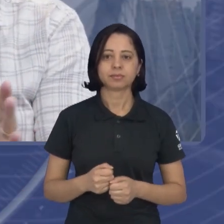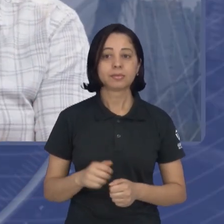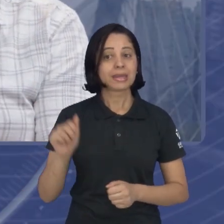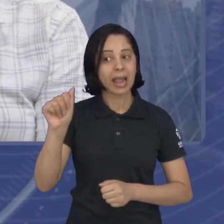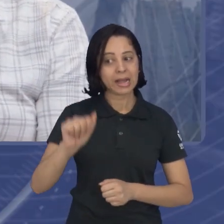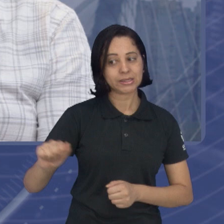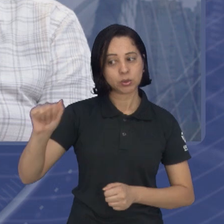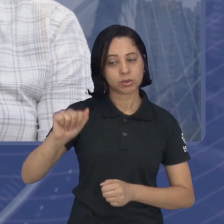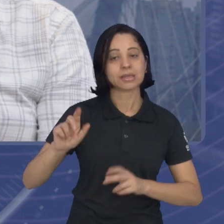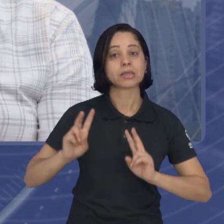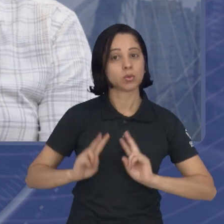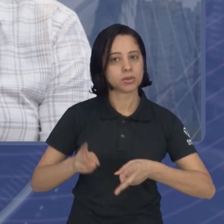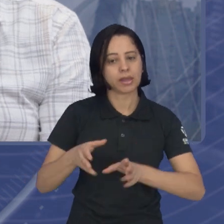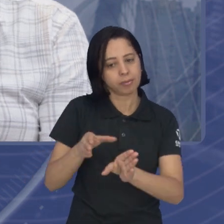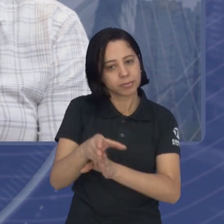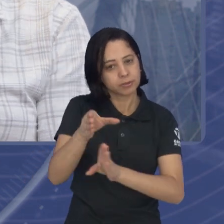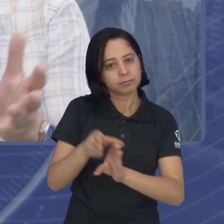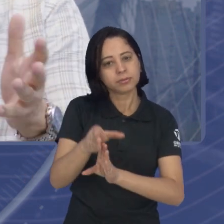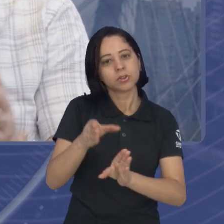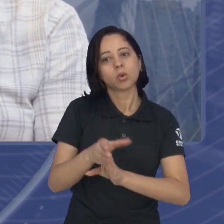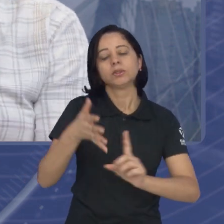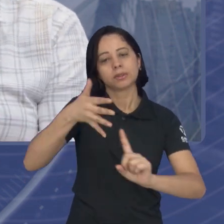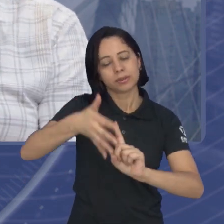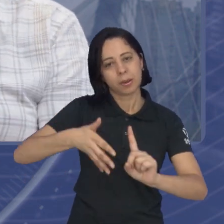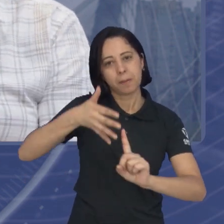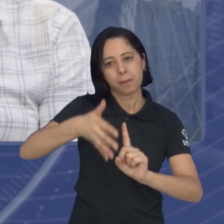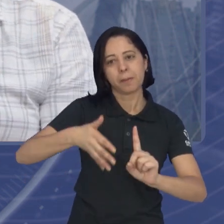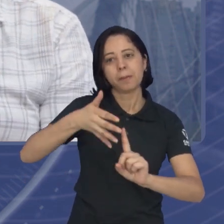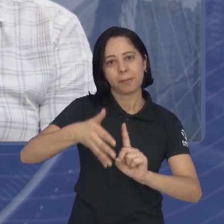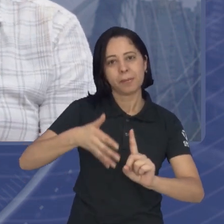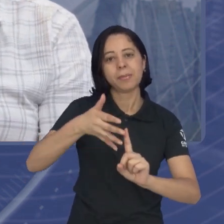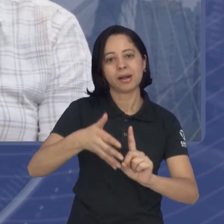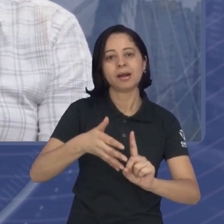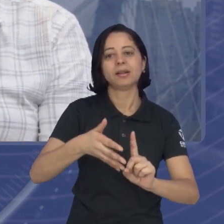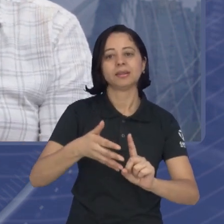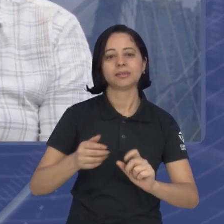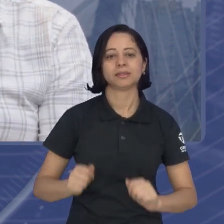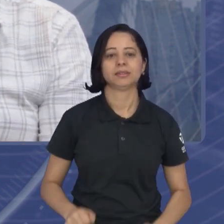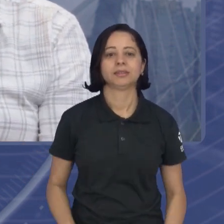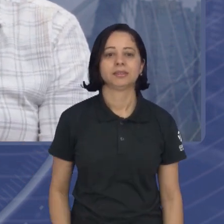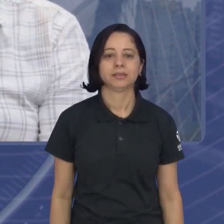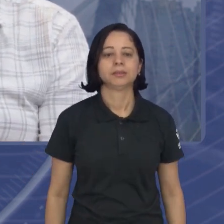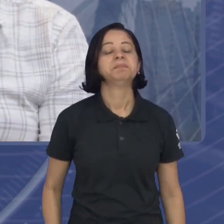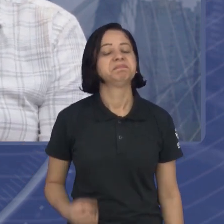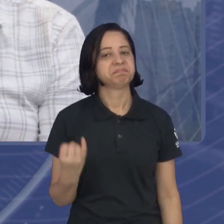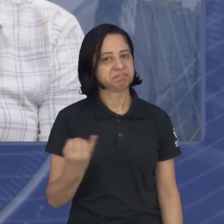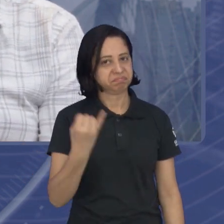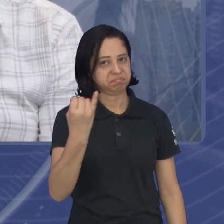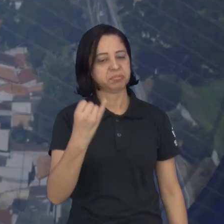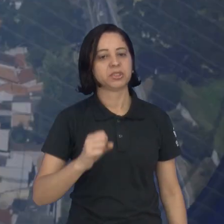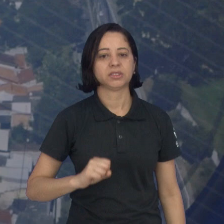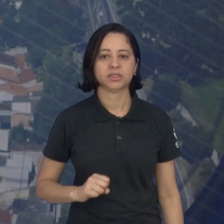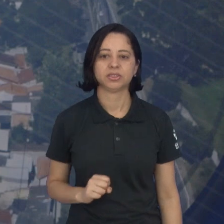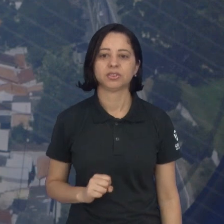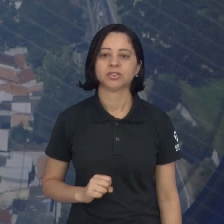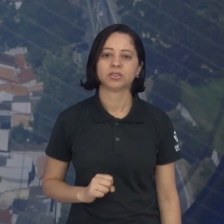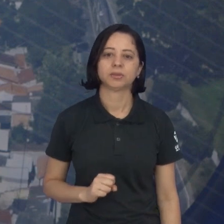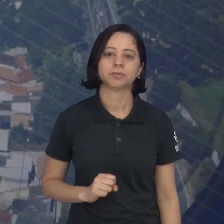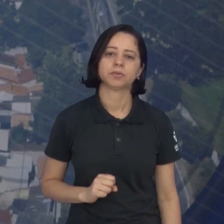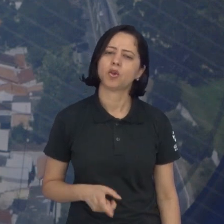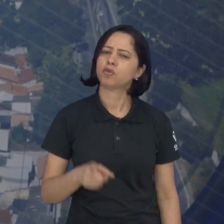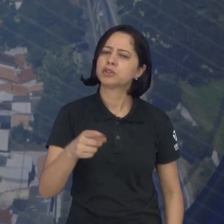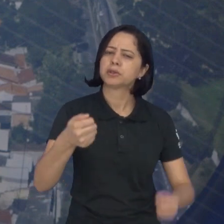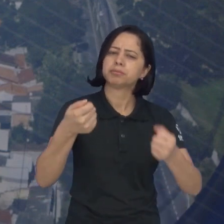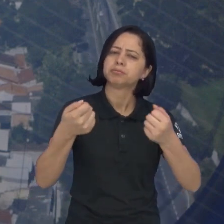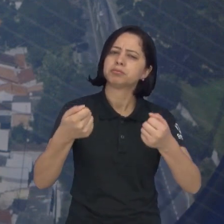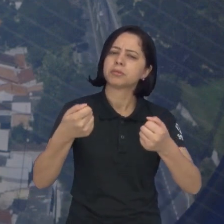Comercial sempre faz esse tipo de palestra como essa que teve agora esses dias. É importante essa educação, né? E Melo, você comentou